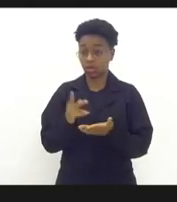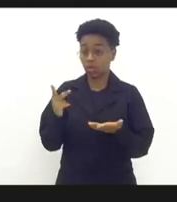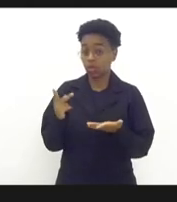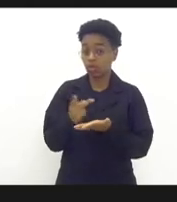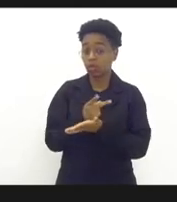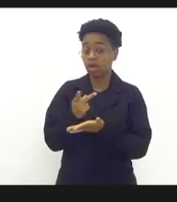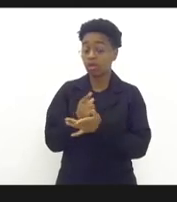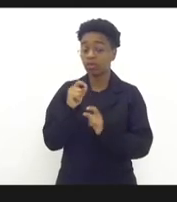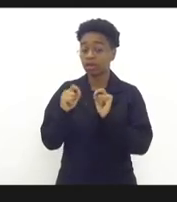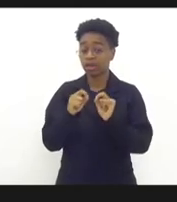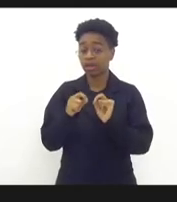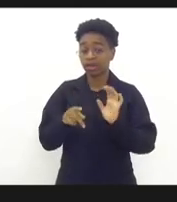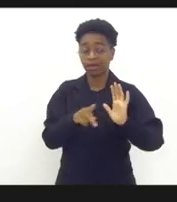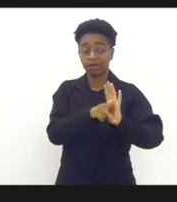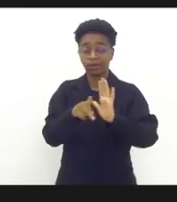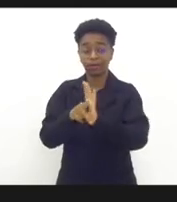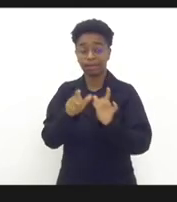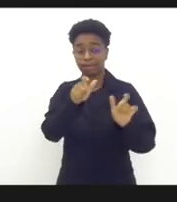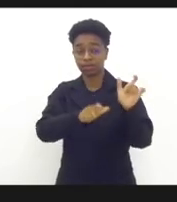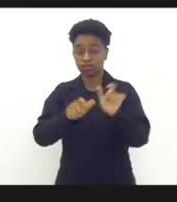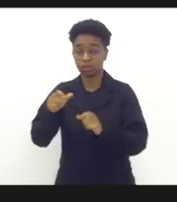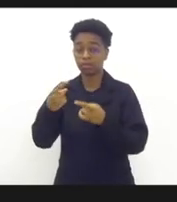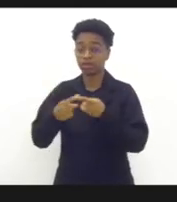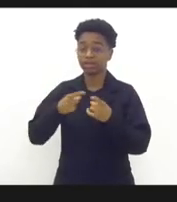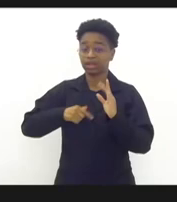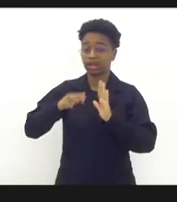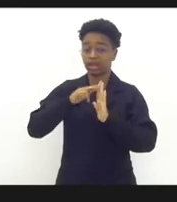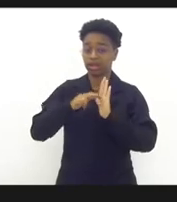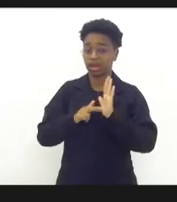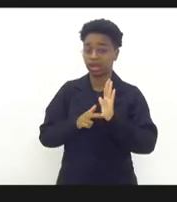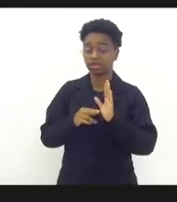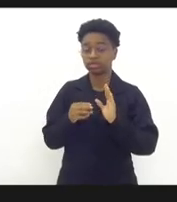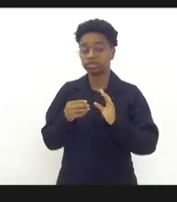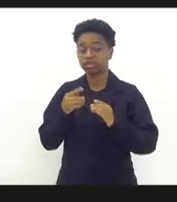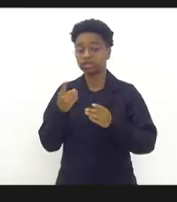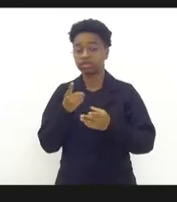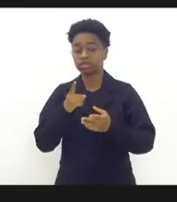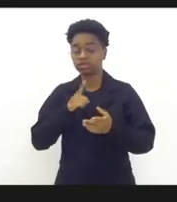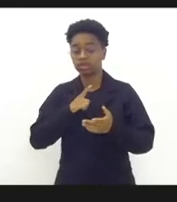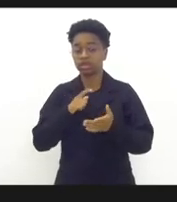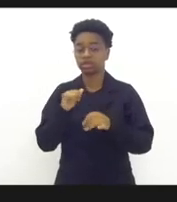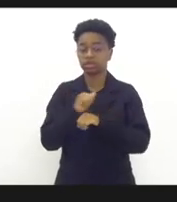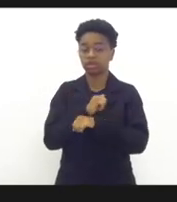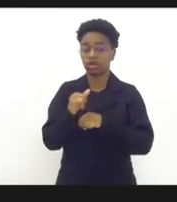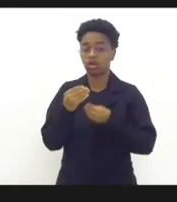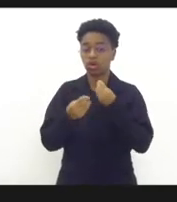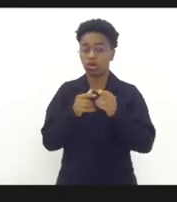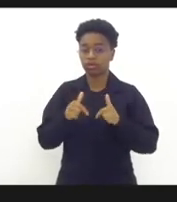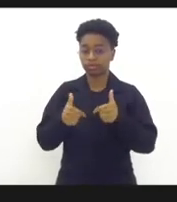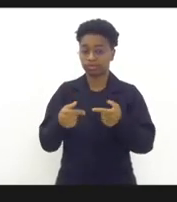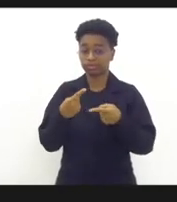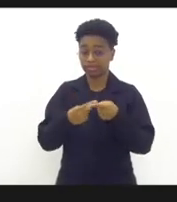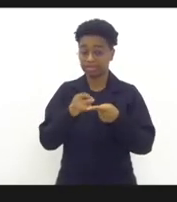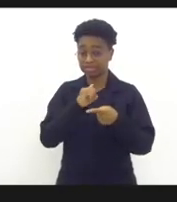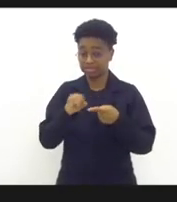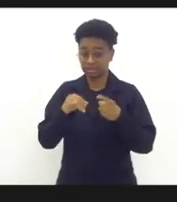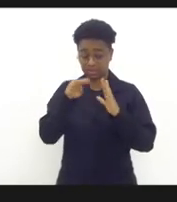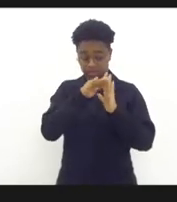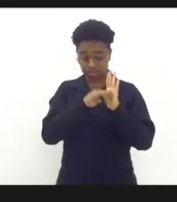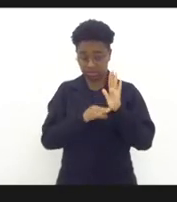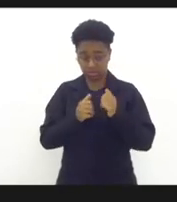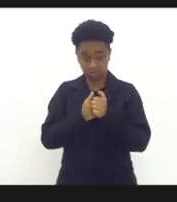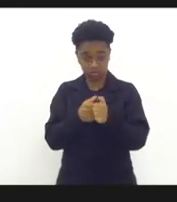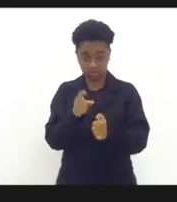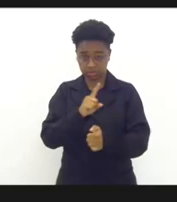é pontual das pessoas, porque existem protocolos. Quando o protocolo não é seguido, seja